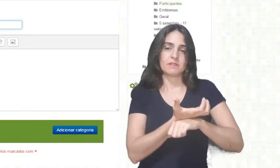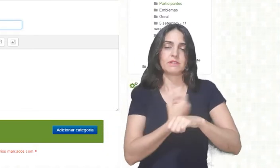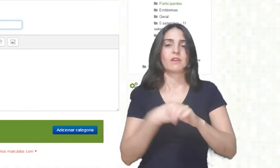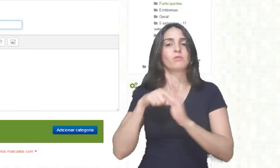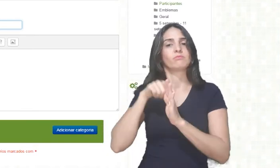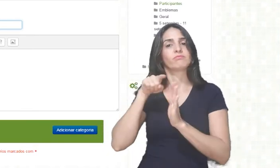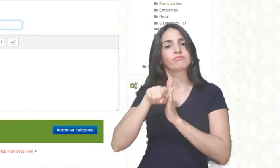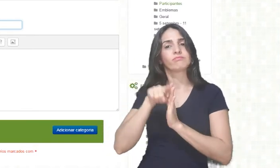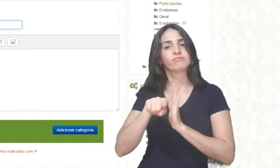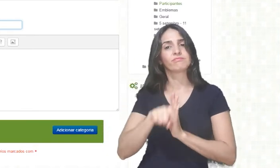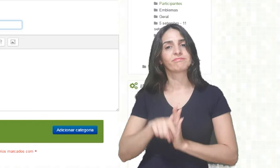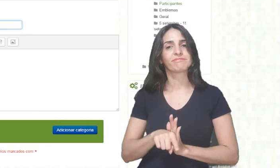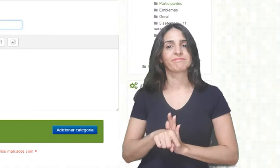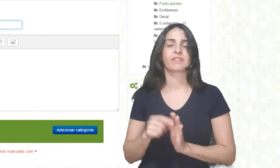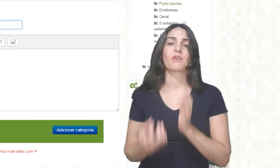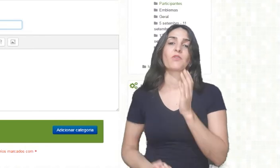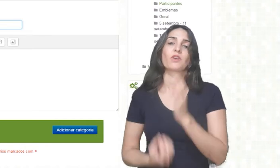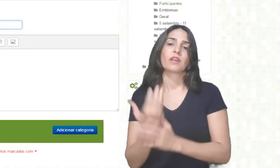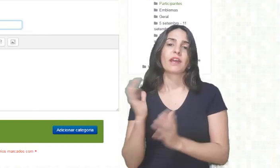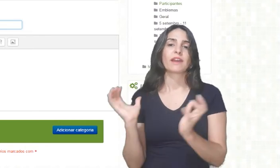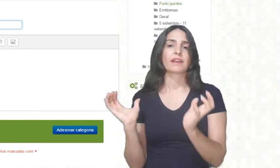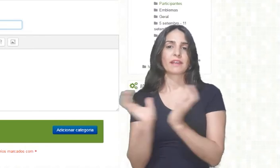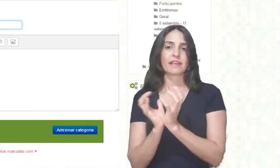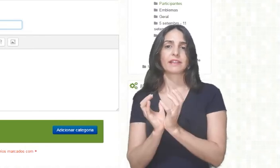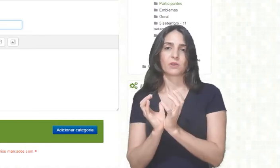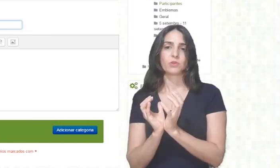eu vou realizar durante a disciplina